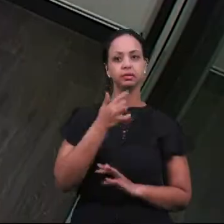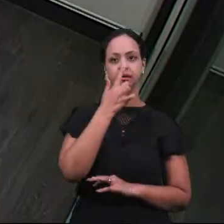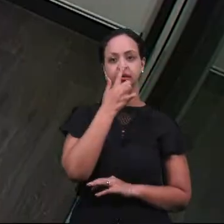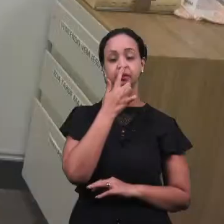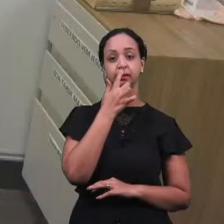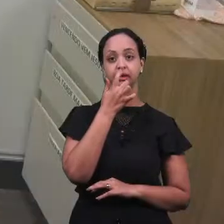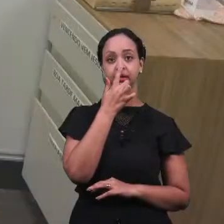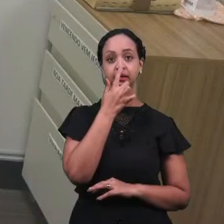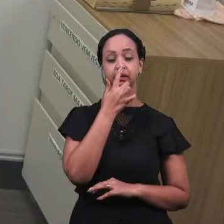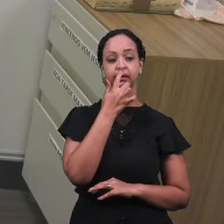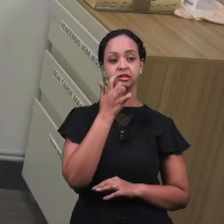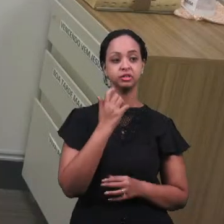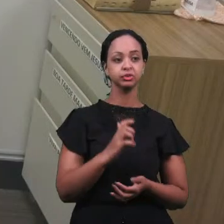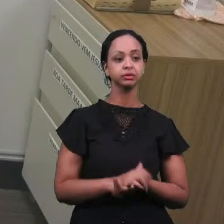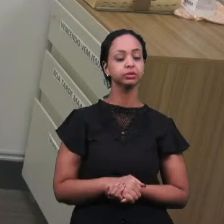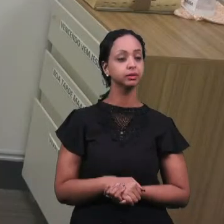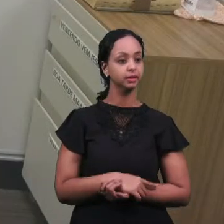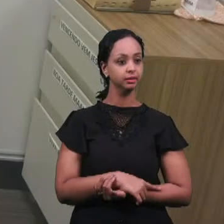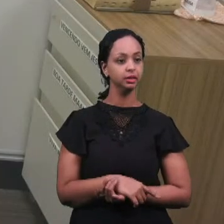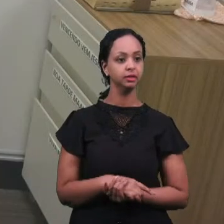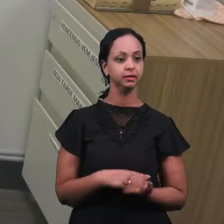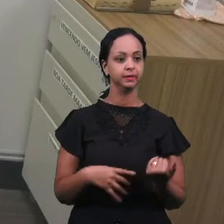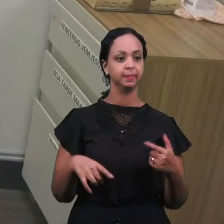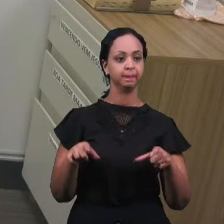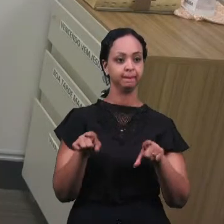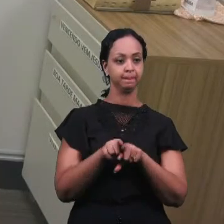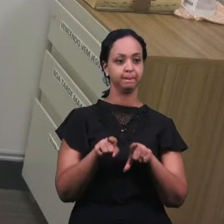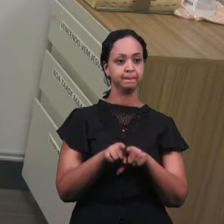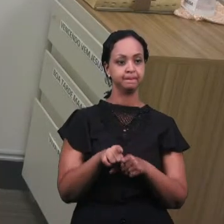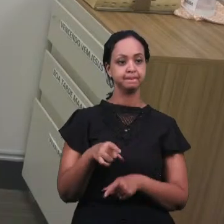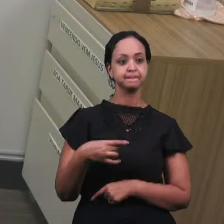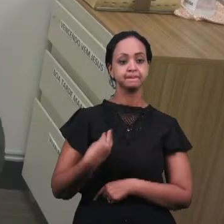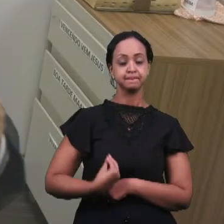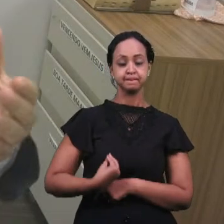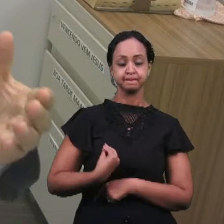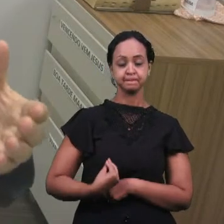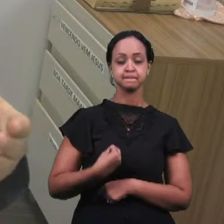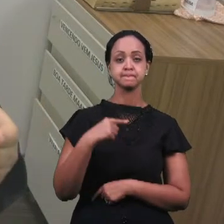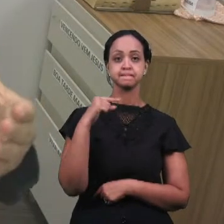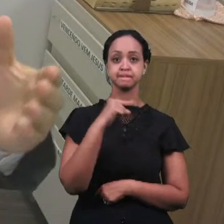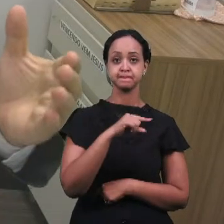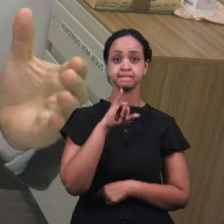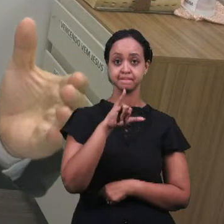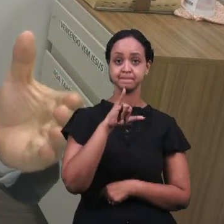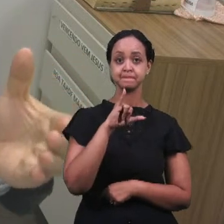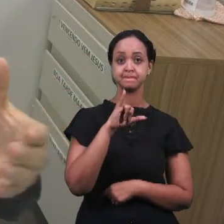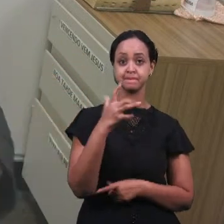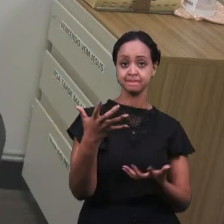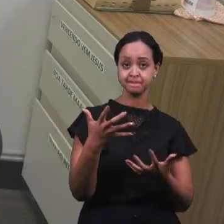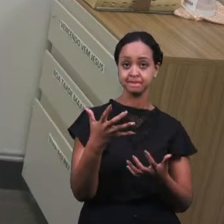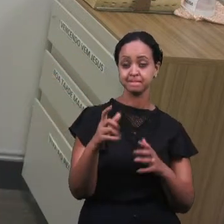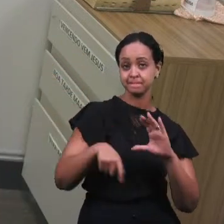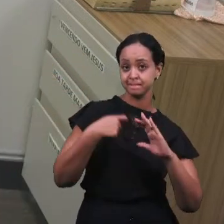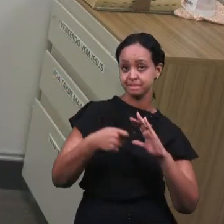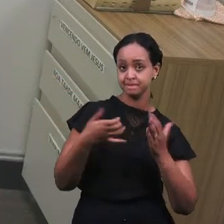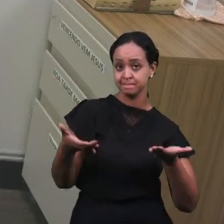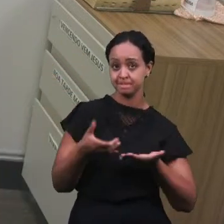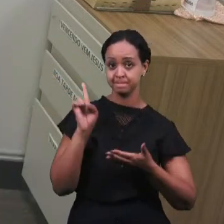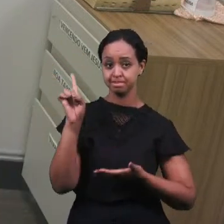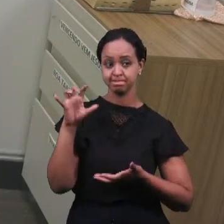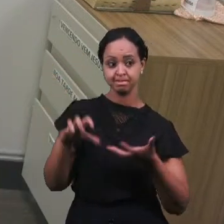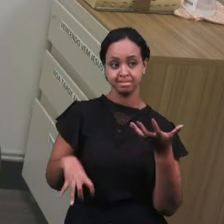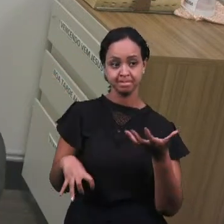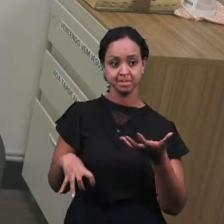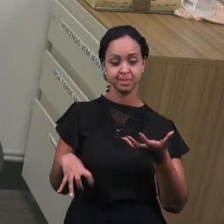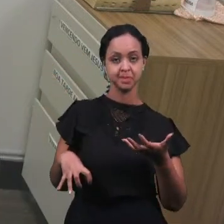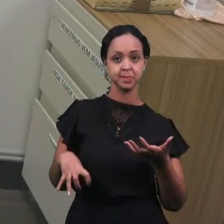dizer, hoje nós estamos usando a tecnologia, né, pastor? Se o pastor quiser gravar hoje lá em Brasília, levando as informações,